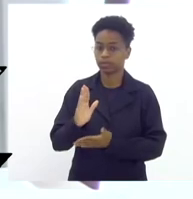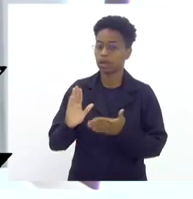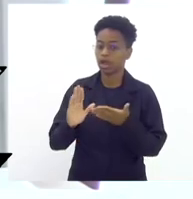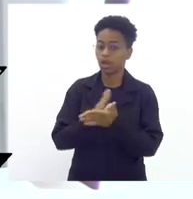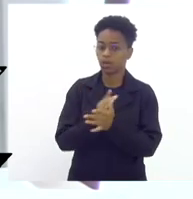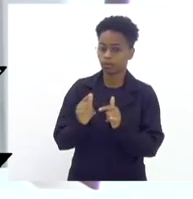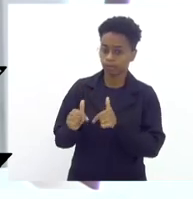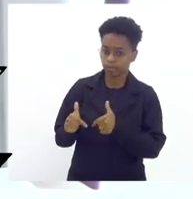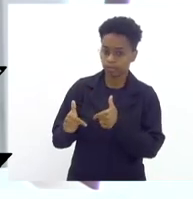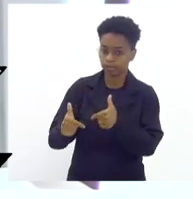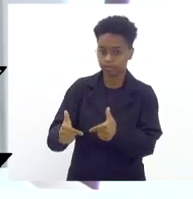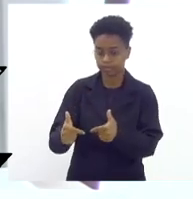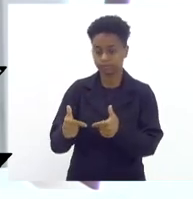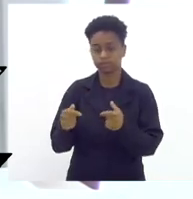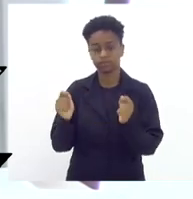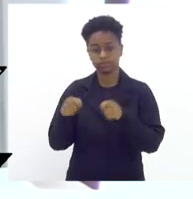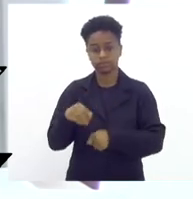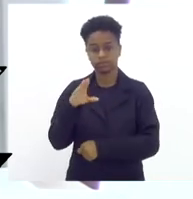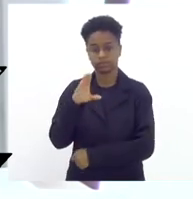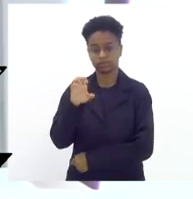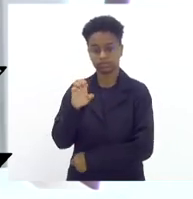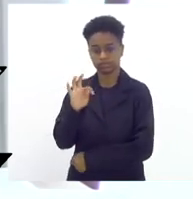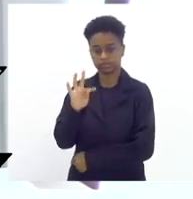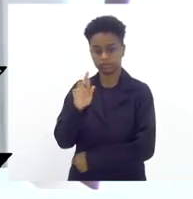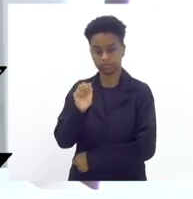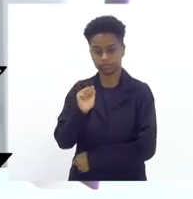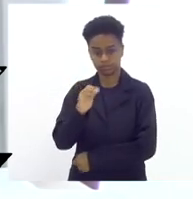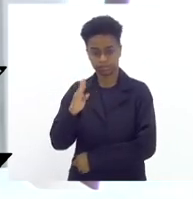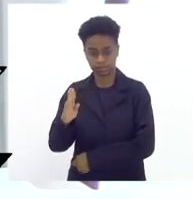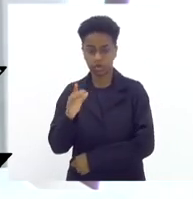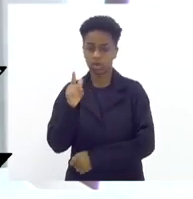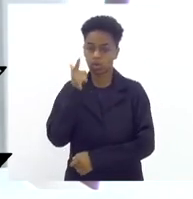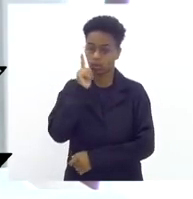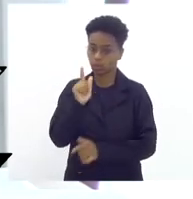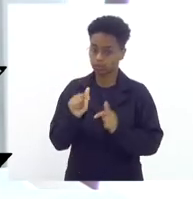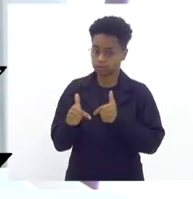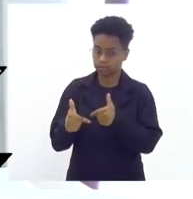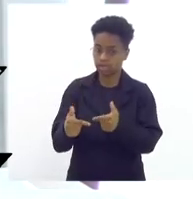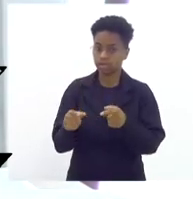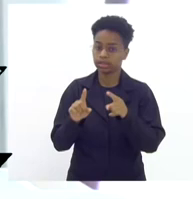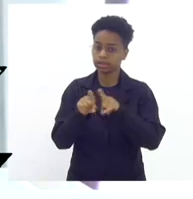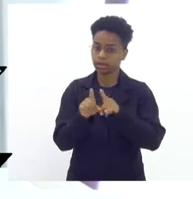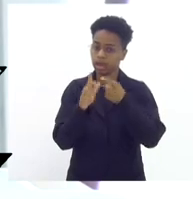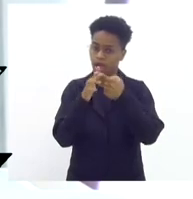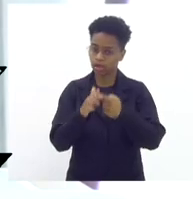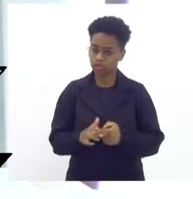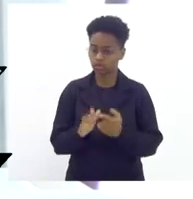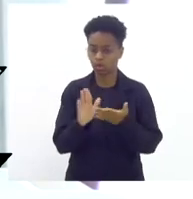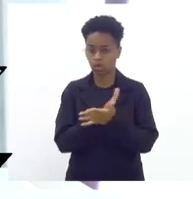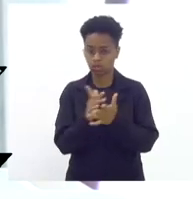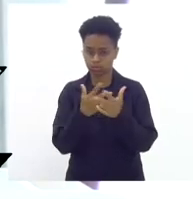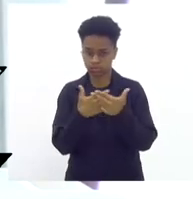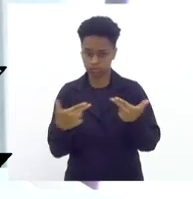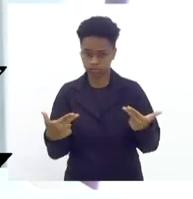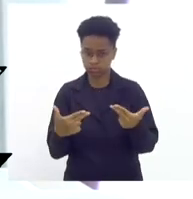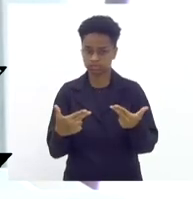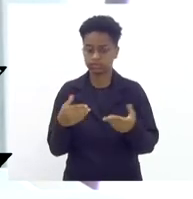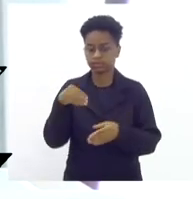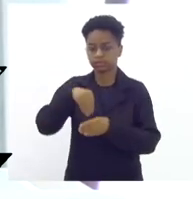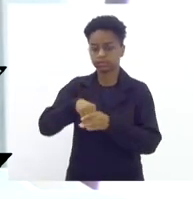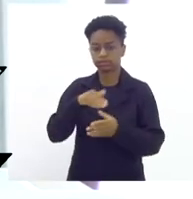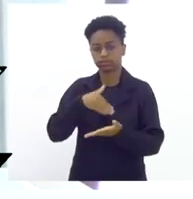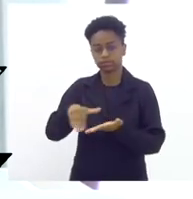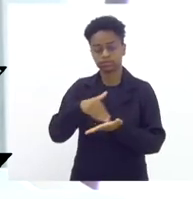ações para que a cetrab possa colocar em execução e houve alguns ajustes na nossa secretaria